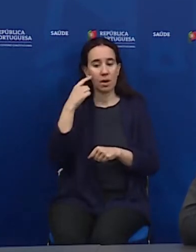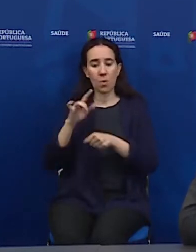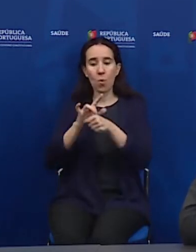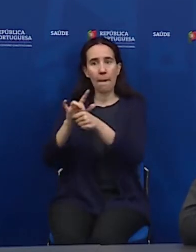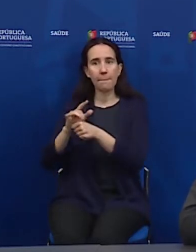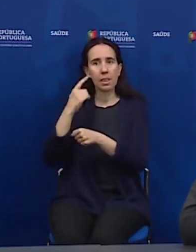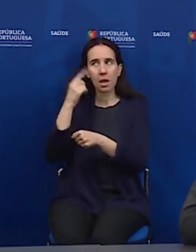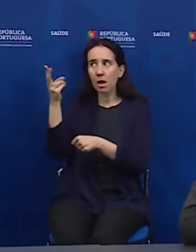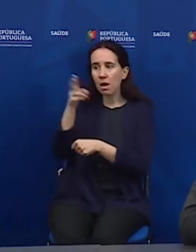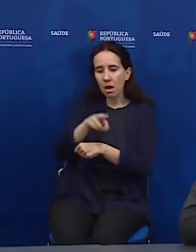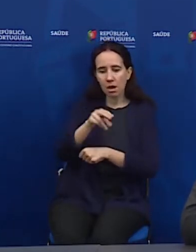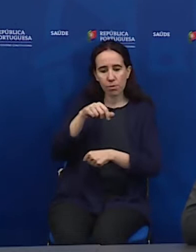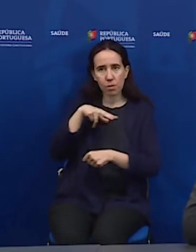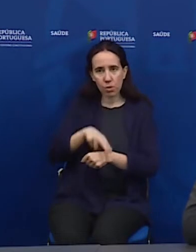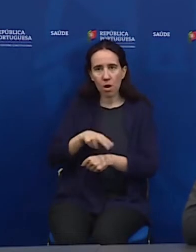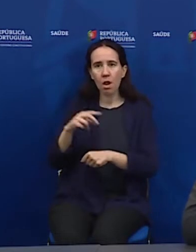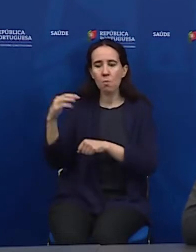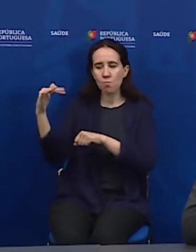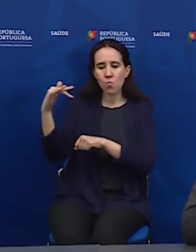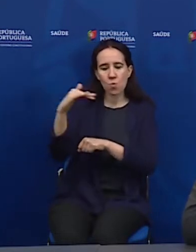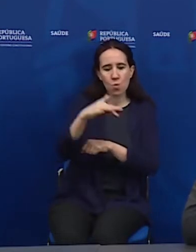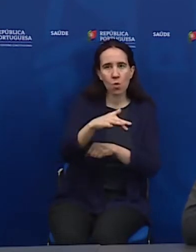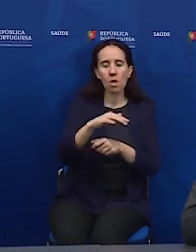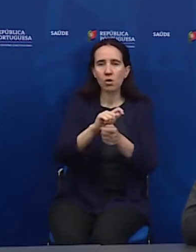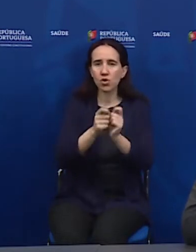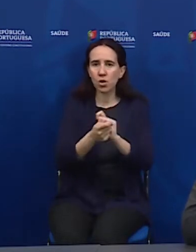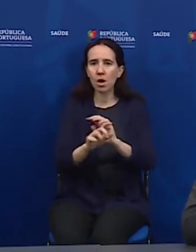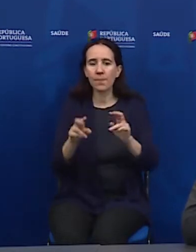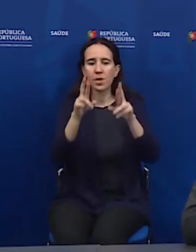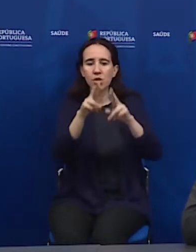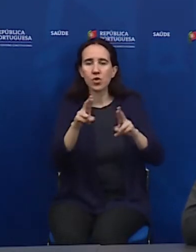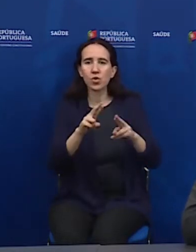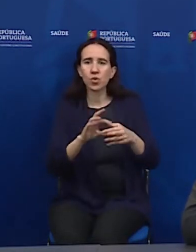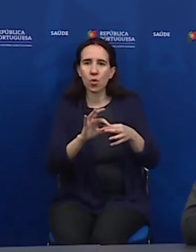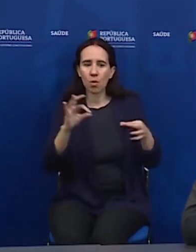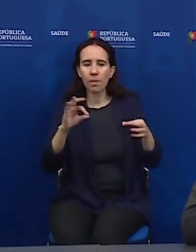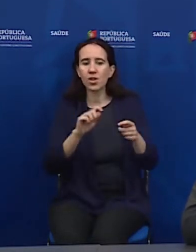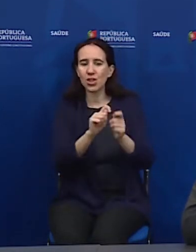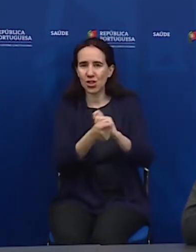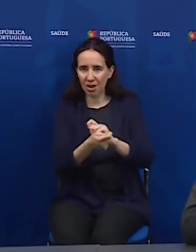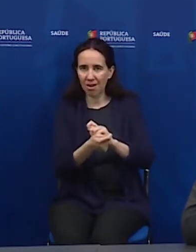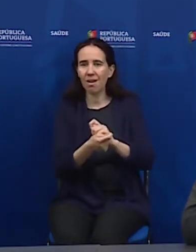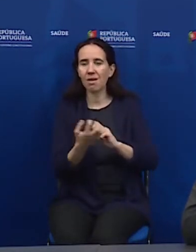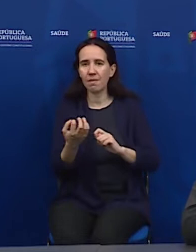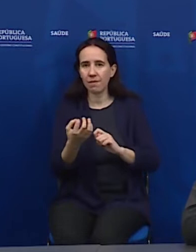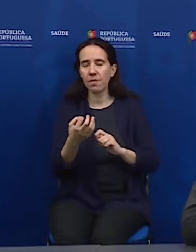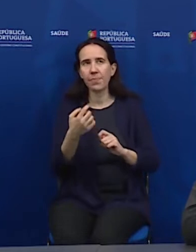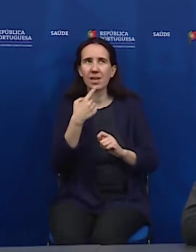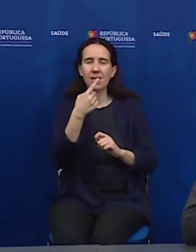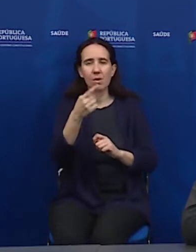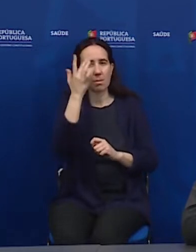ano até que chegou a Portugal, conseguimos já identificar que o genoma já foi alterado, para facilitar uma